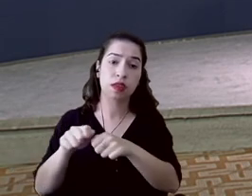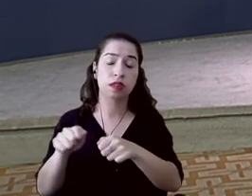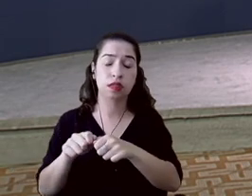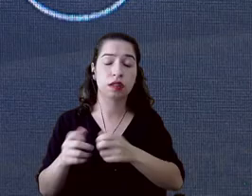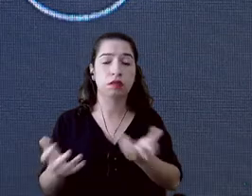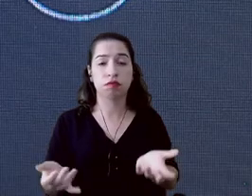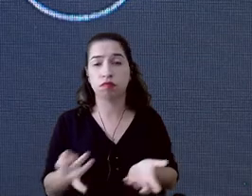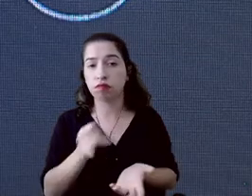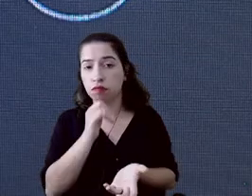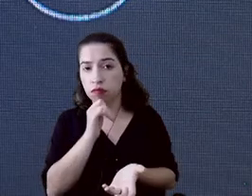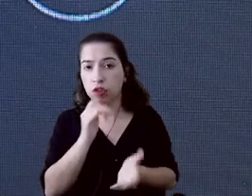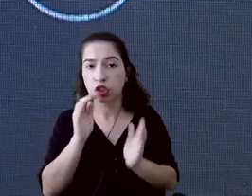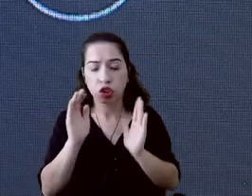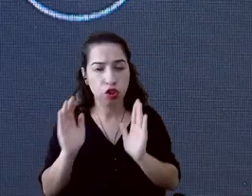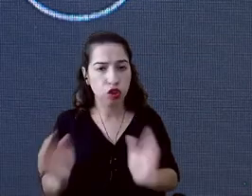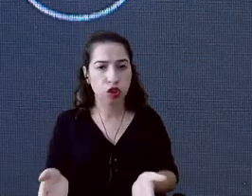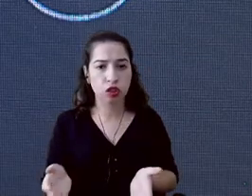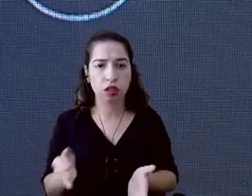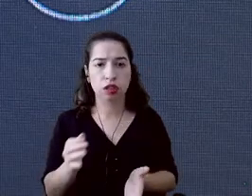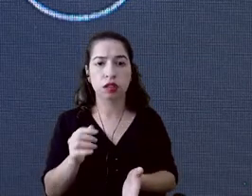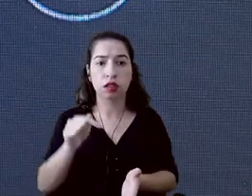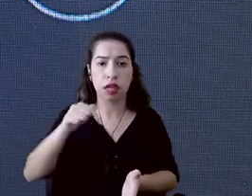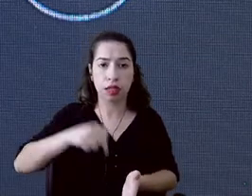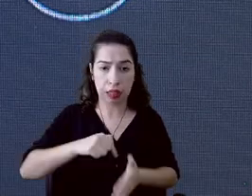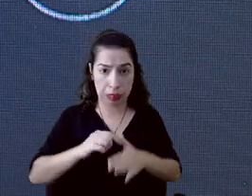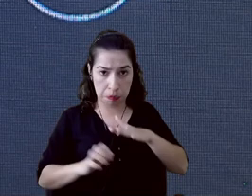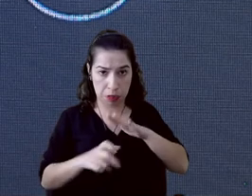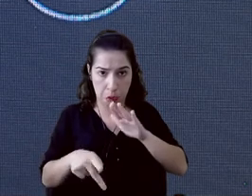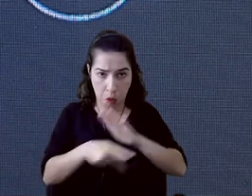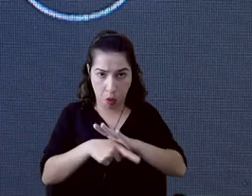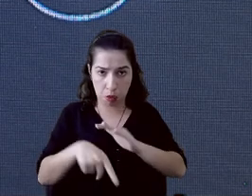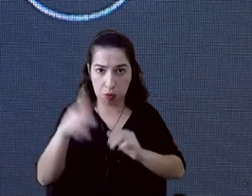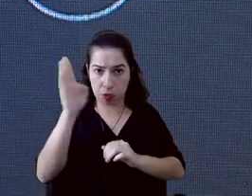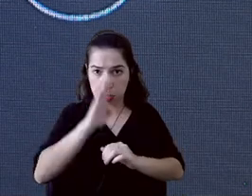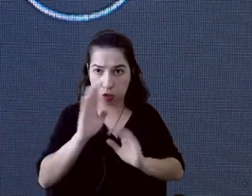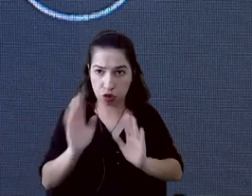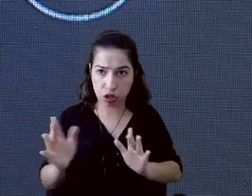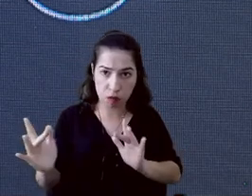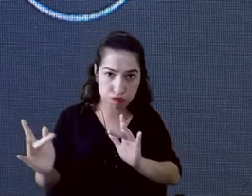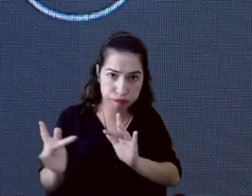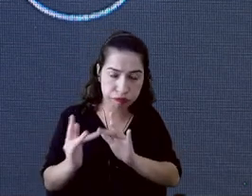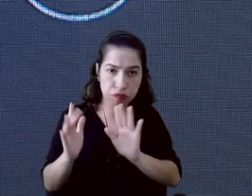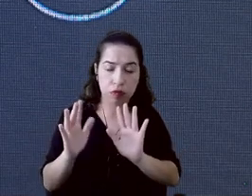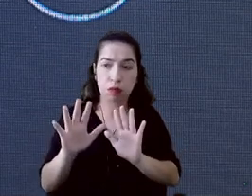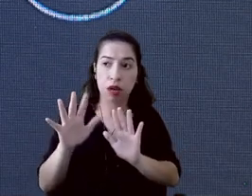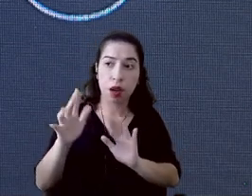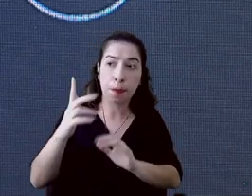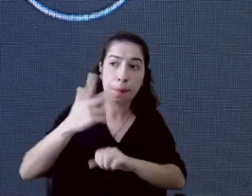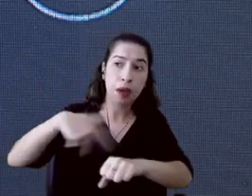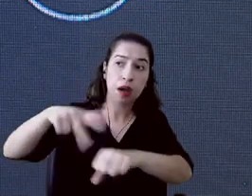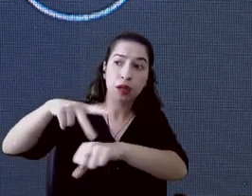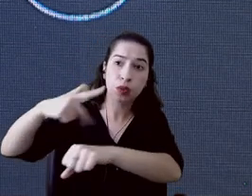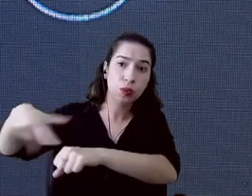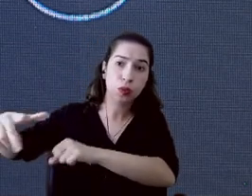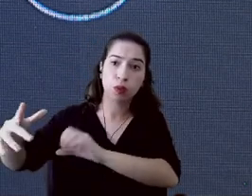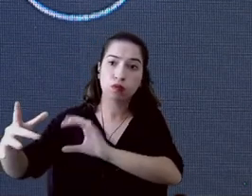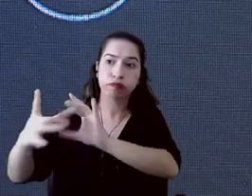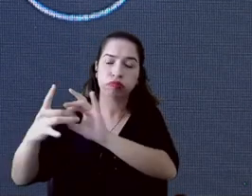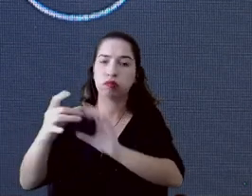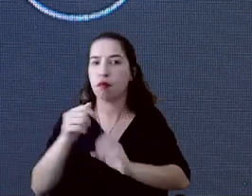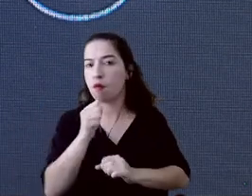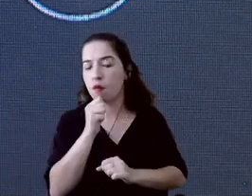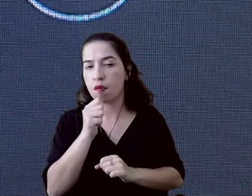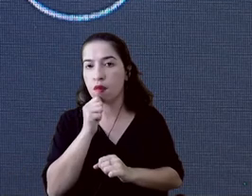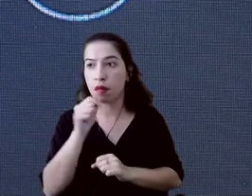já conectou com o ibax no Brasil Mas de repente não conectou ainda em outros países e aqueles países estão